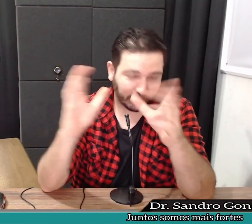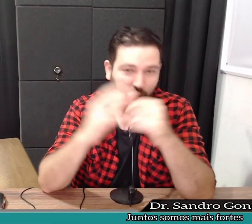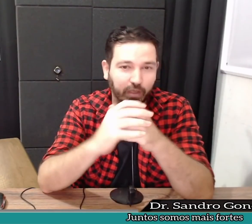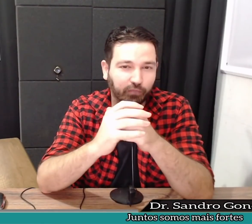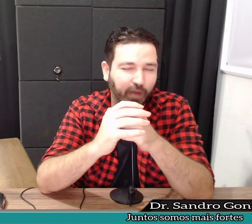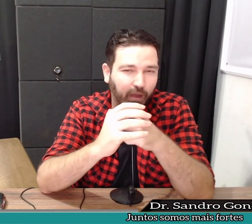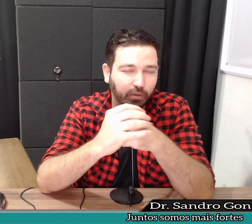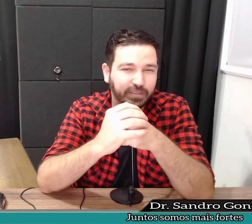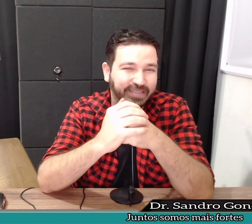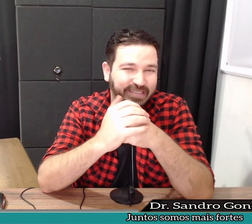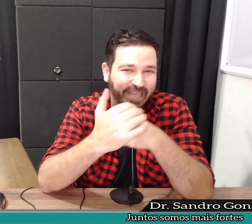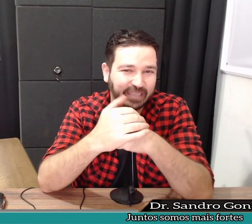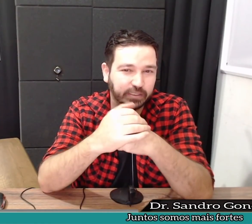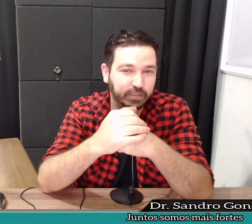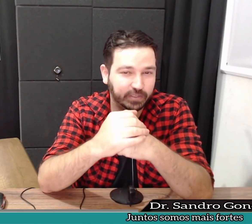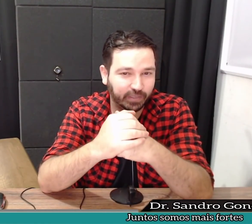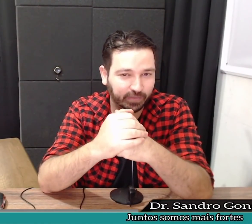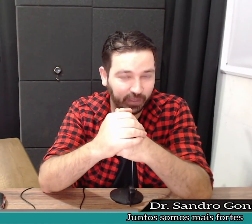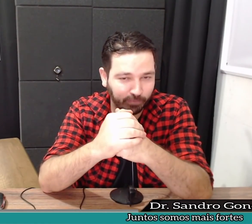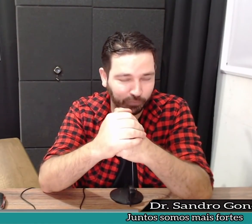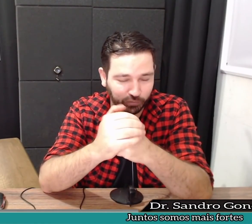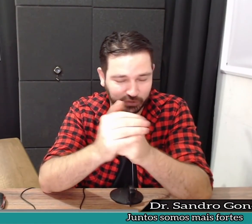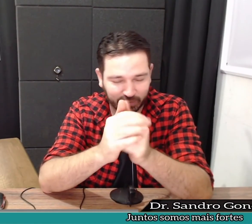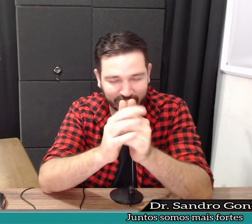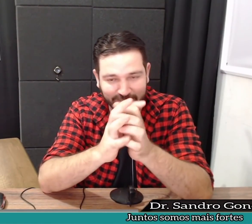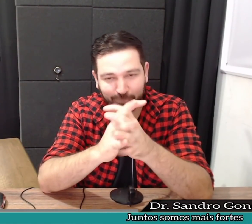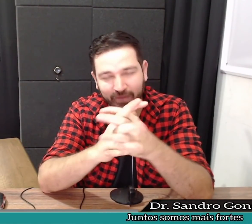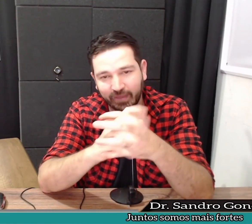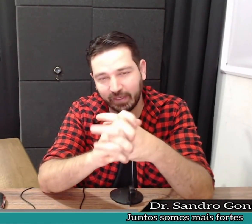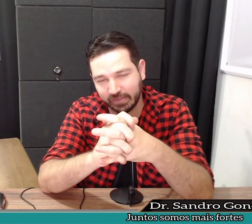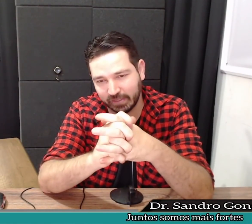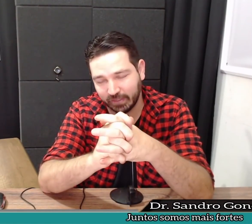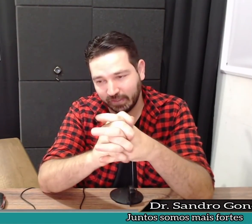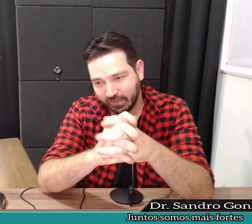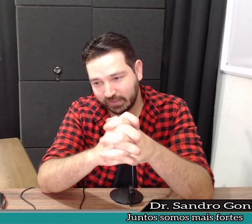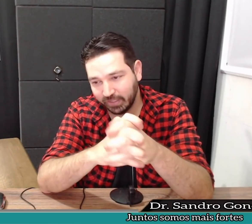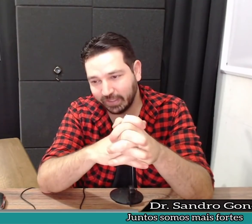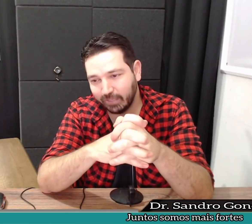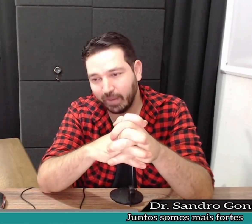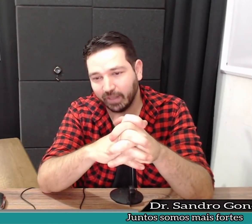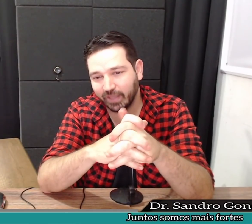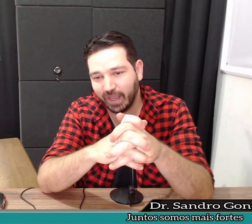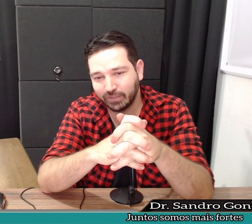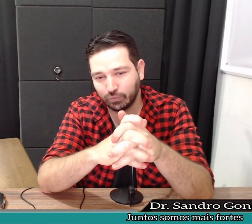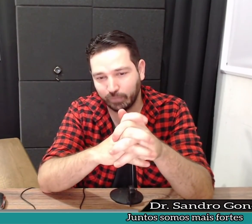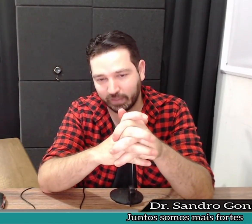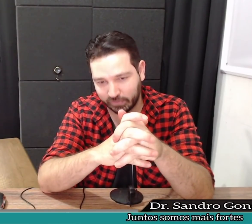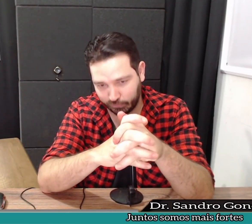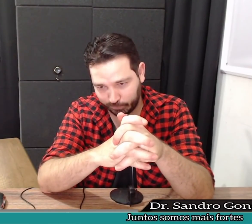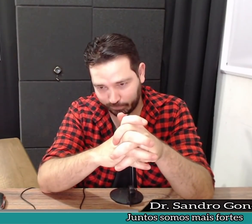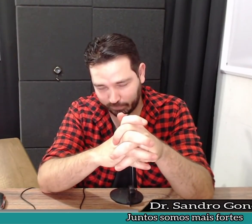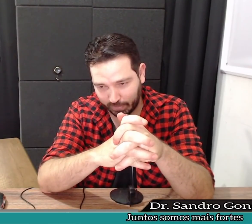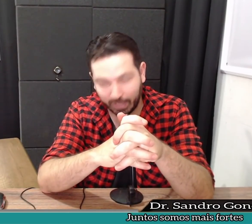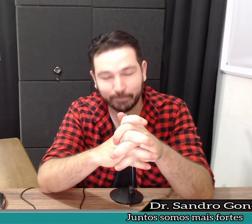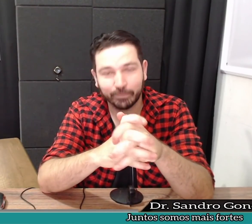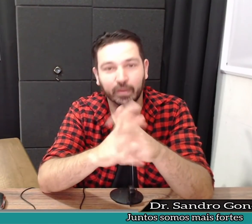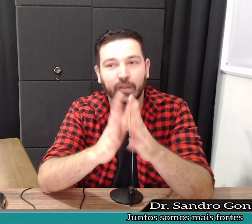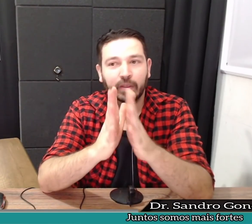O tema que eu quero falar hoje é 7 de setembro, dia da independência, dia da liberdade do Brasil.